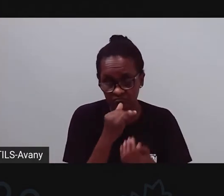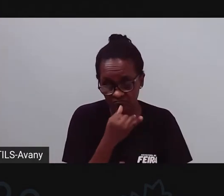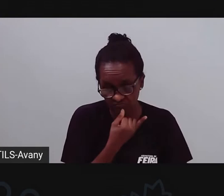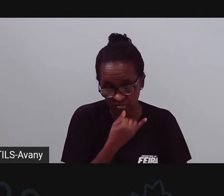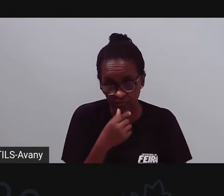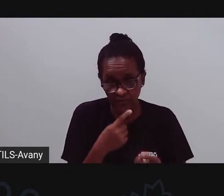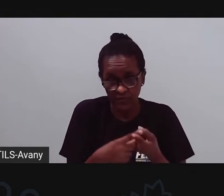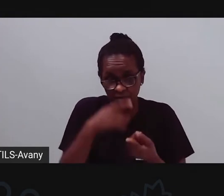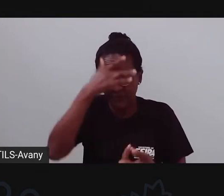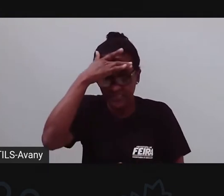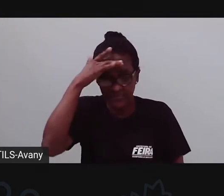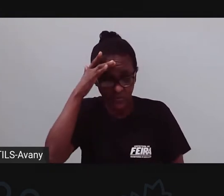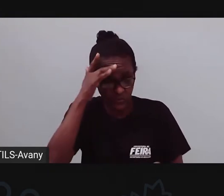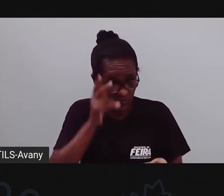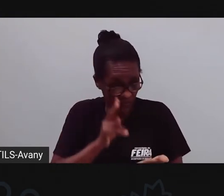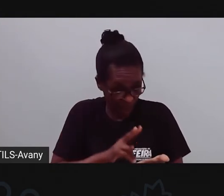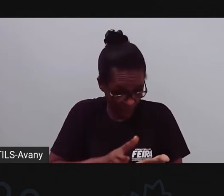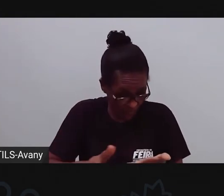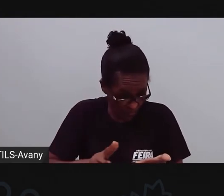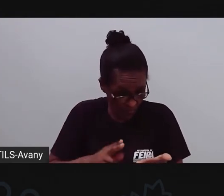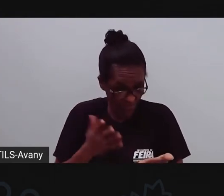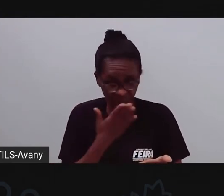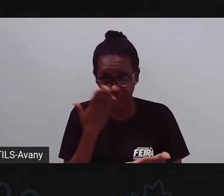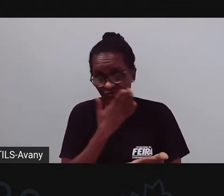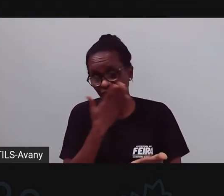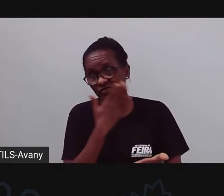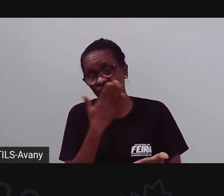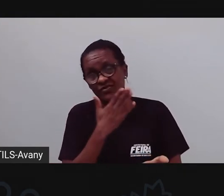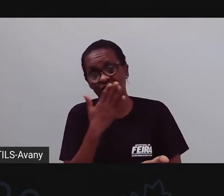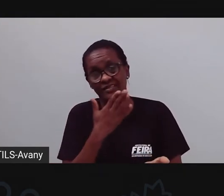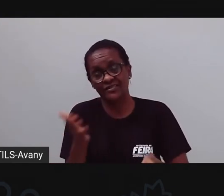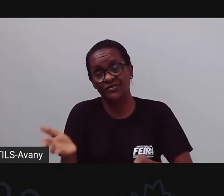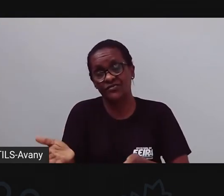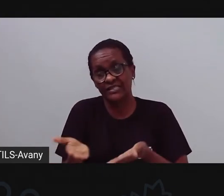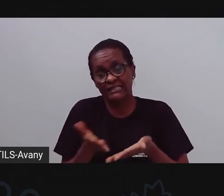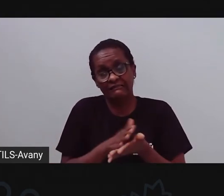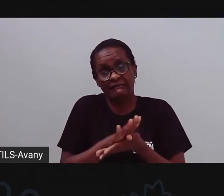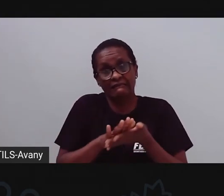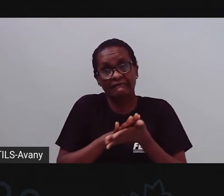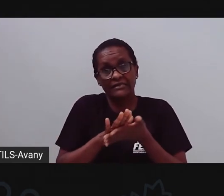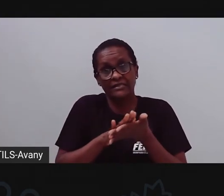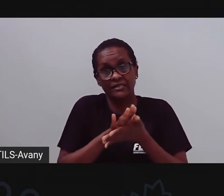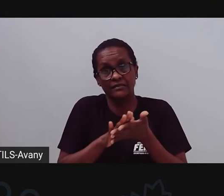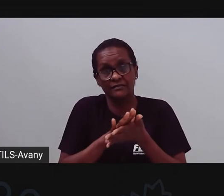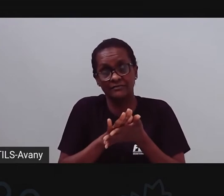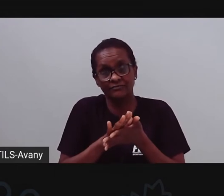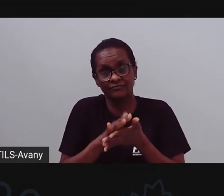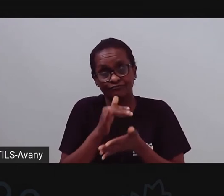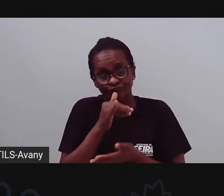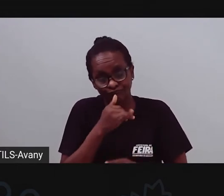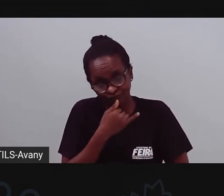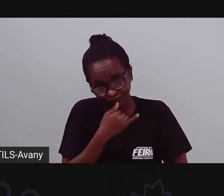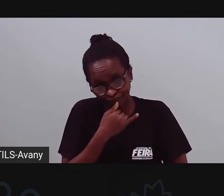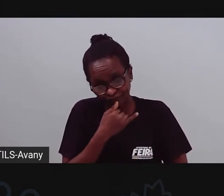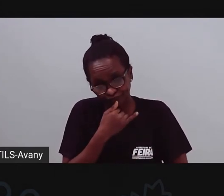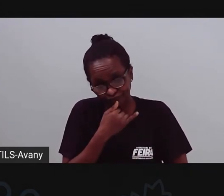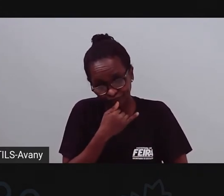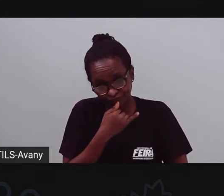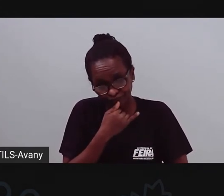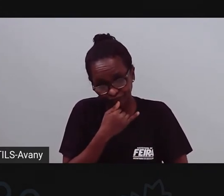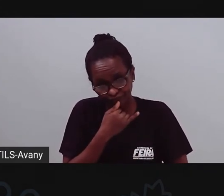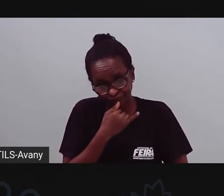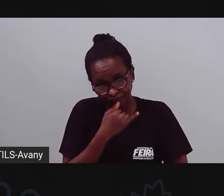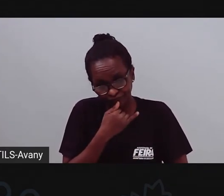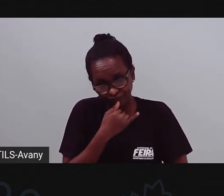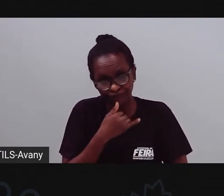chateada no princípio porque achava que não iria ser convidada então é importantíssimo olha só que uma coisa